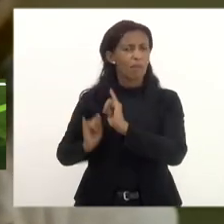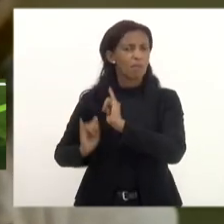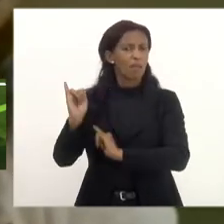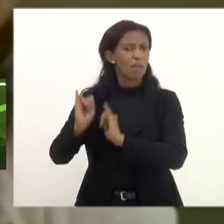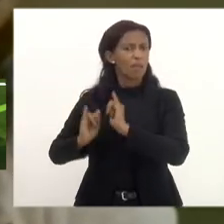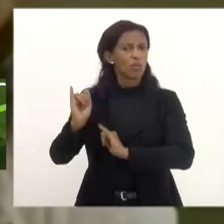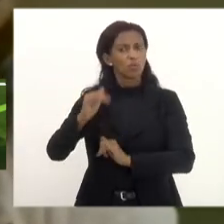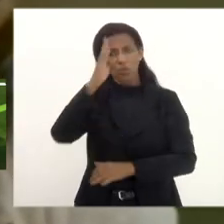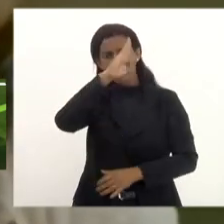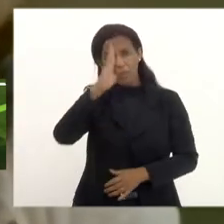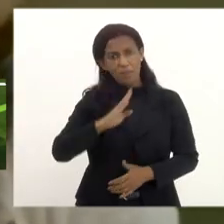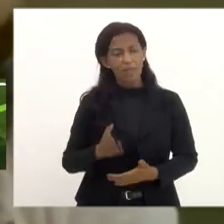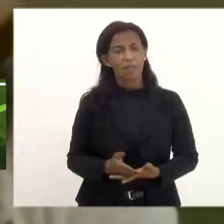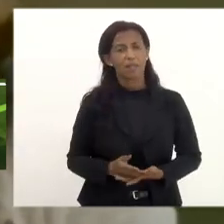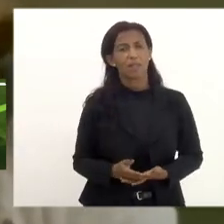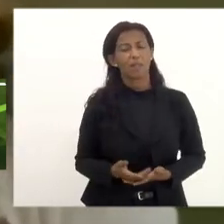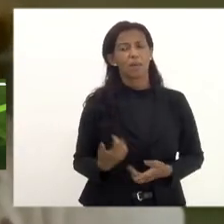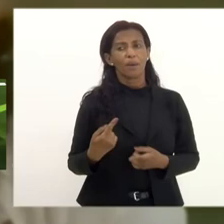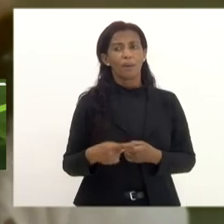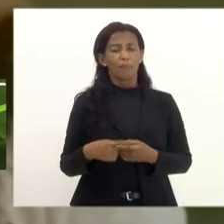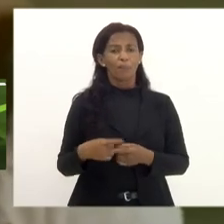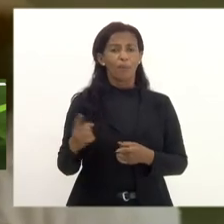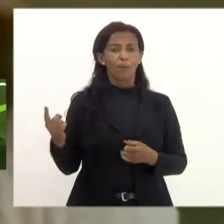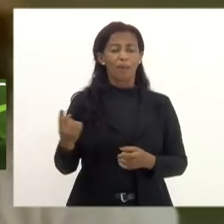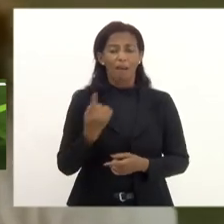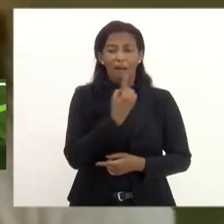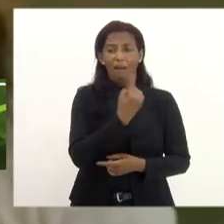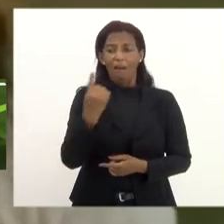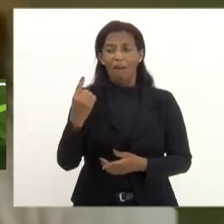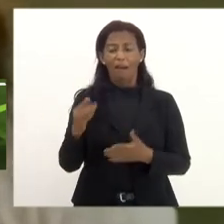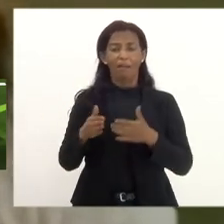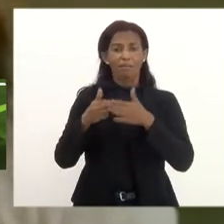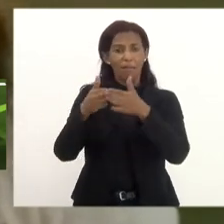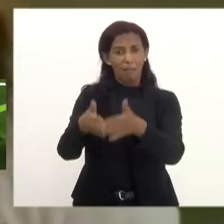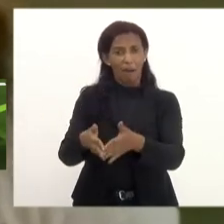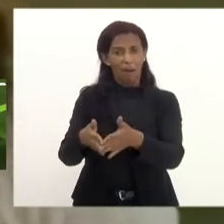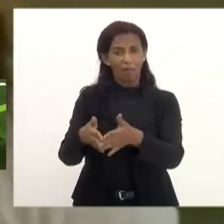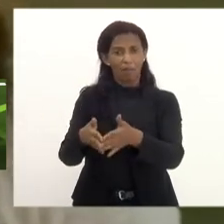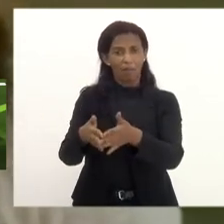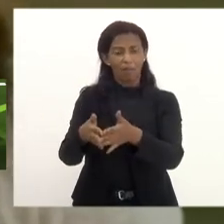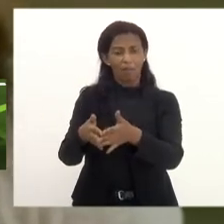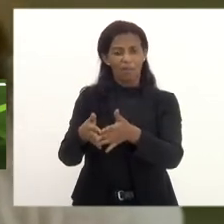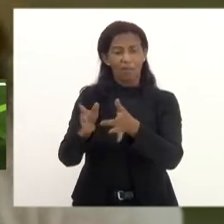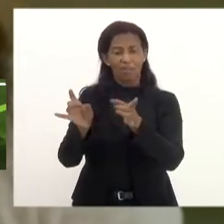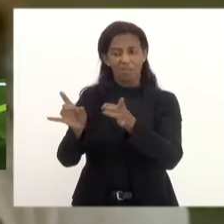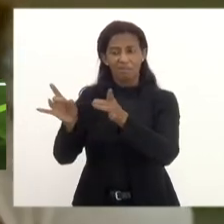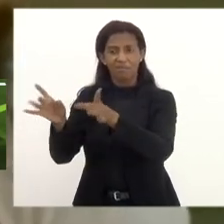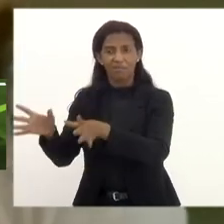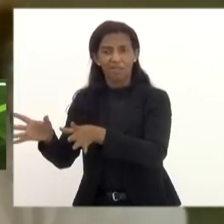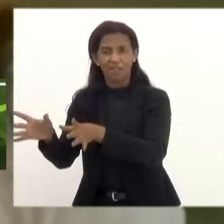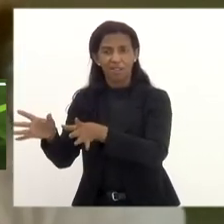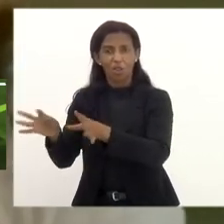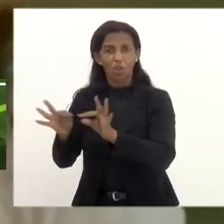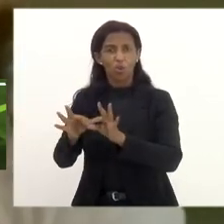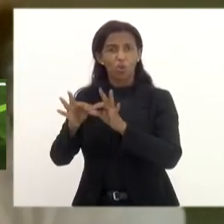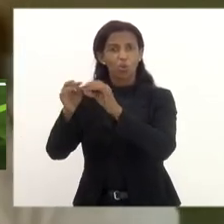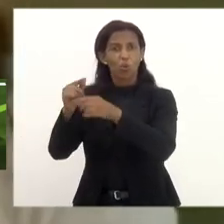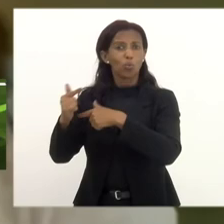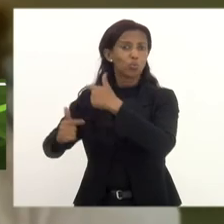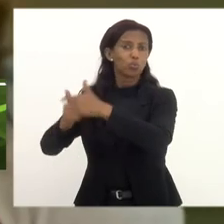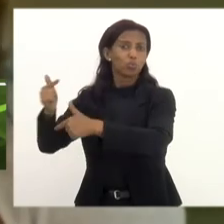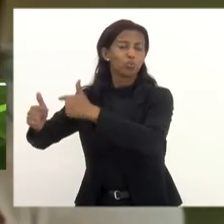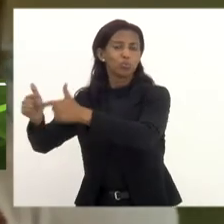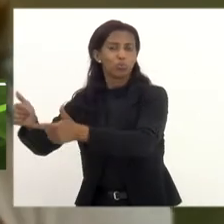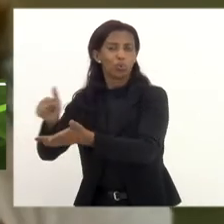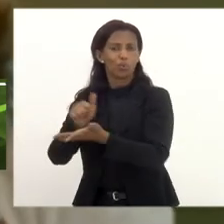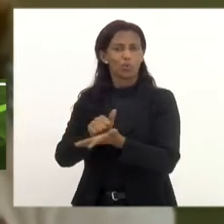pela indústria brasileira. Porque cada barco que a gente abrir mão onerará todos os outros, né?